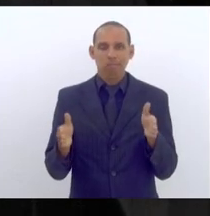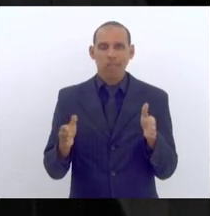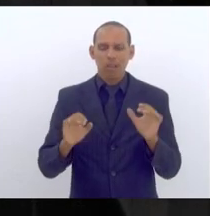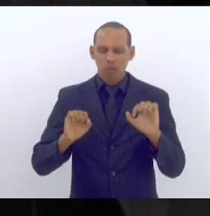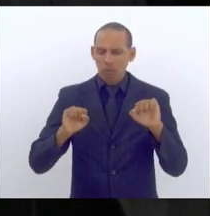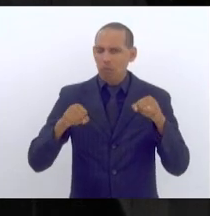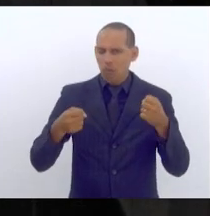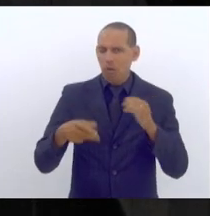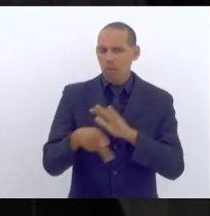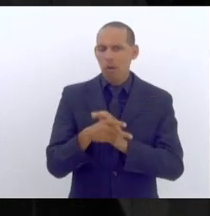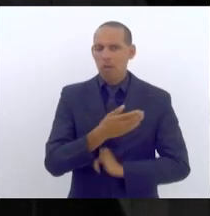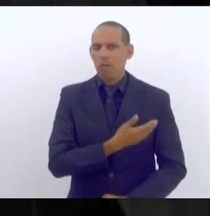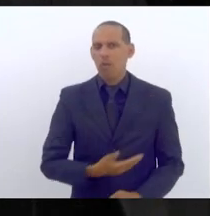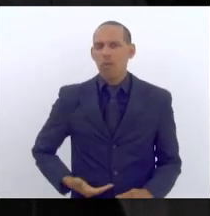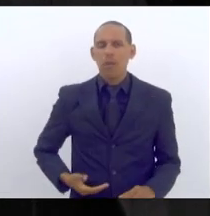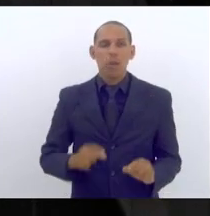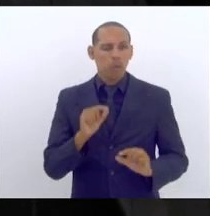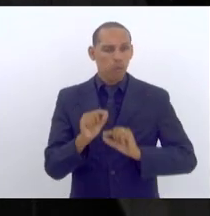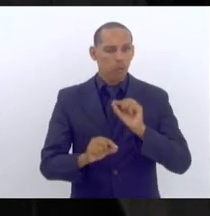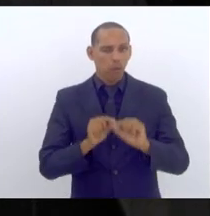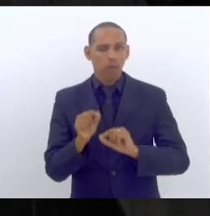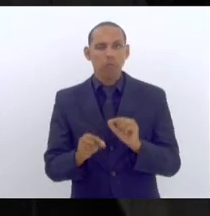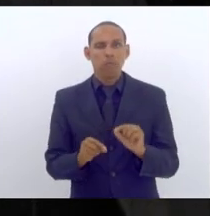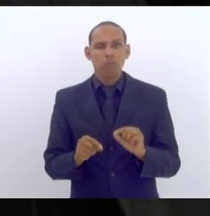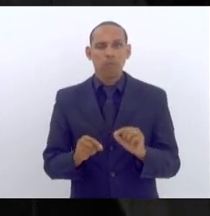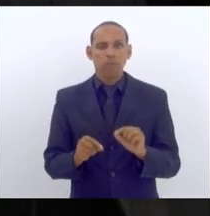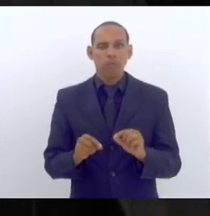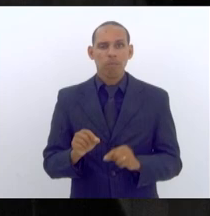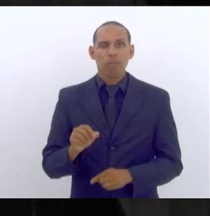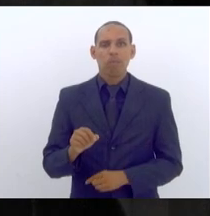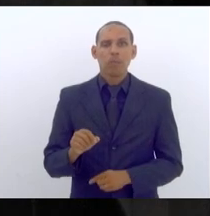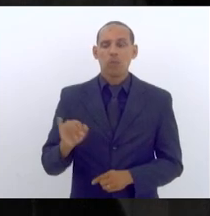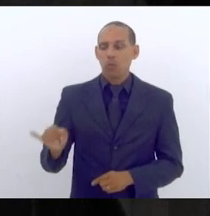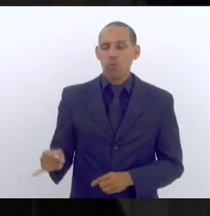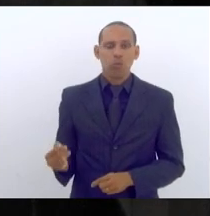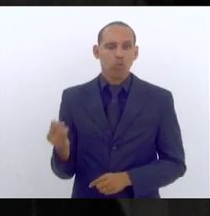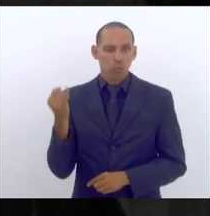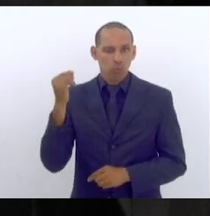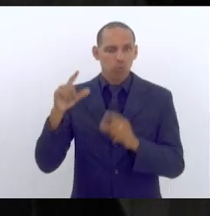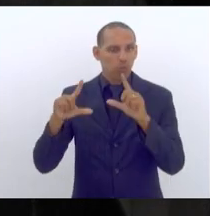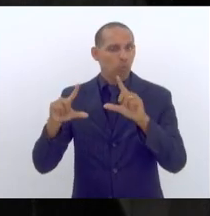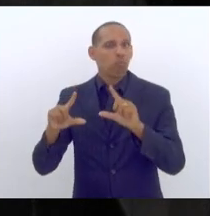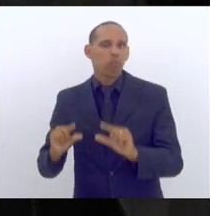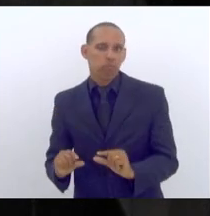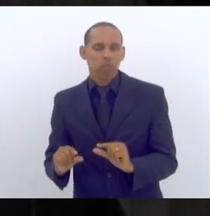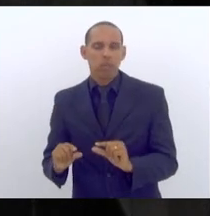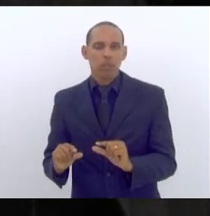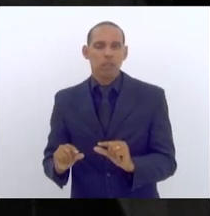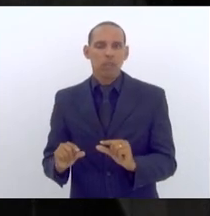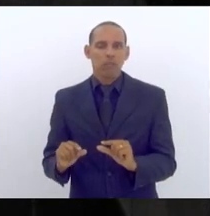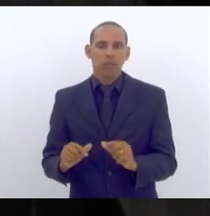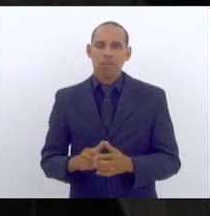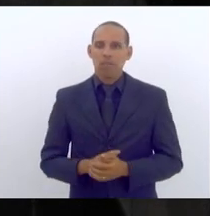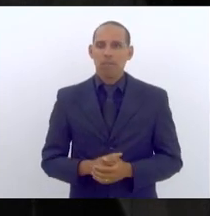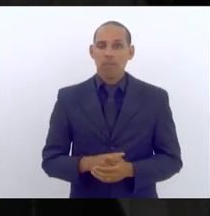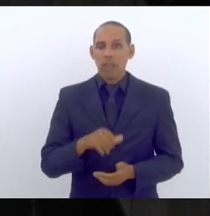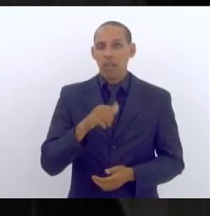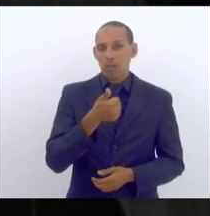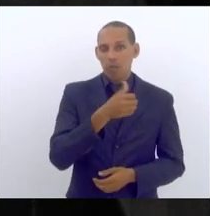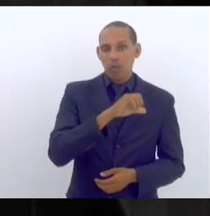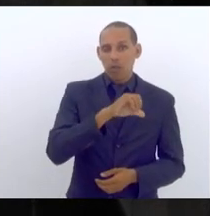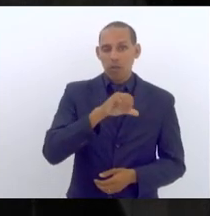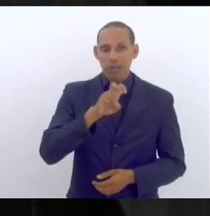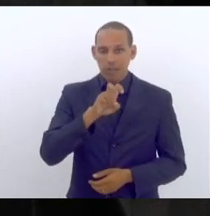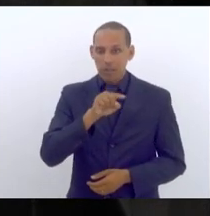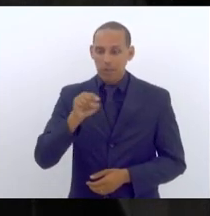esforço governamental para reduzir a taxa de juros real que caiu em 95